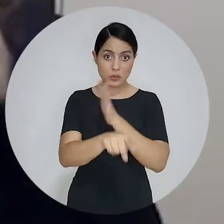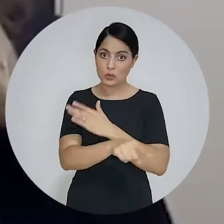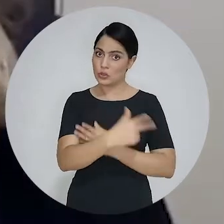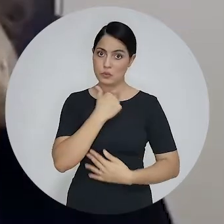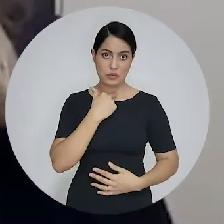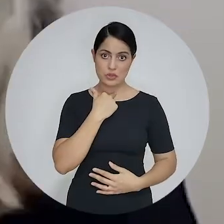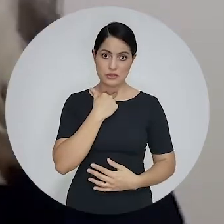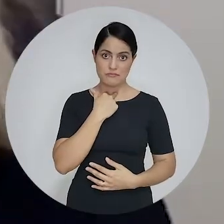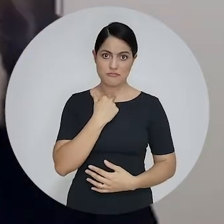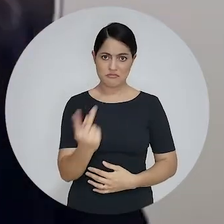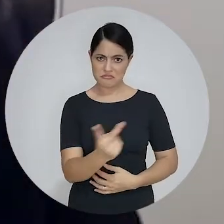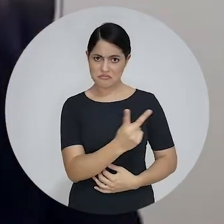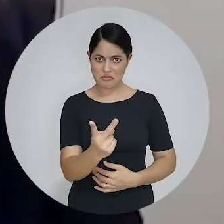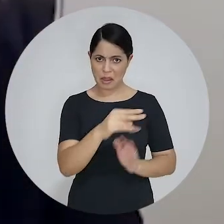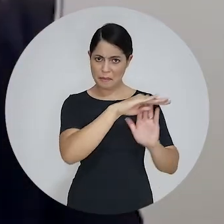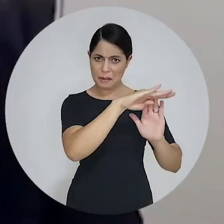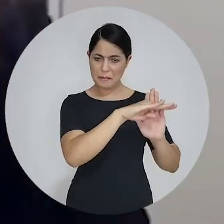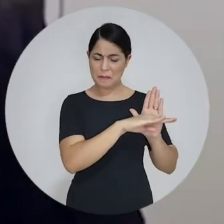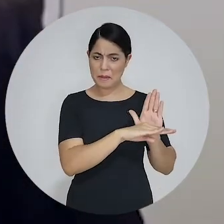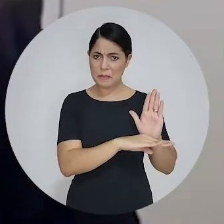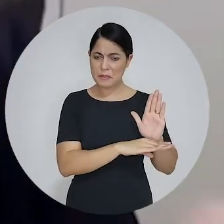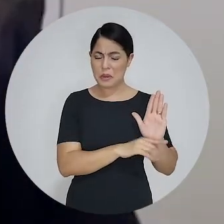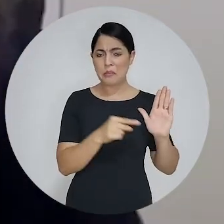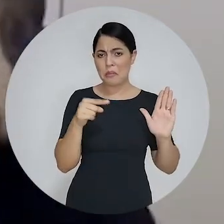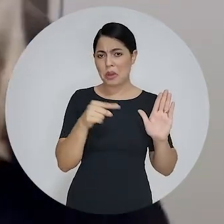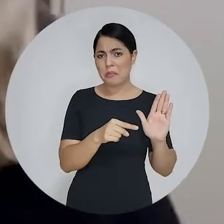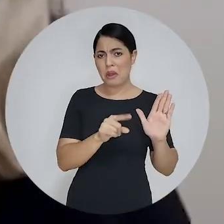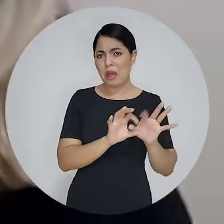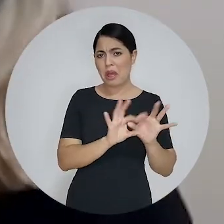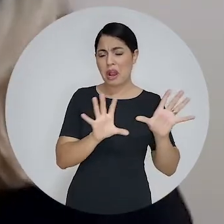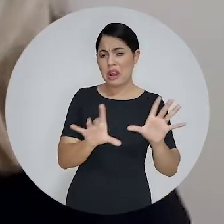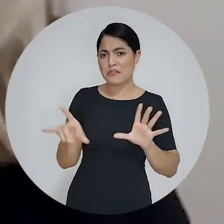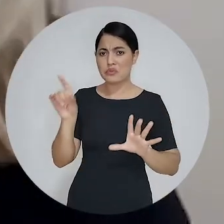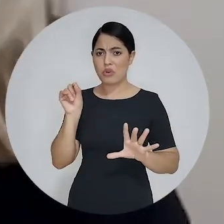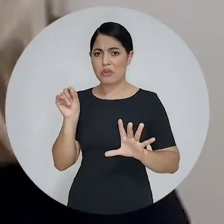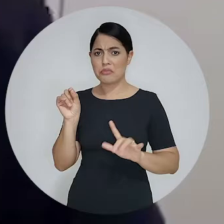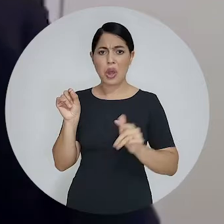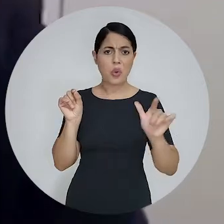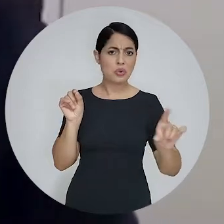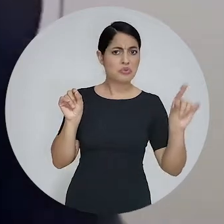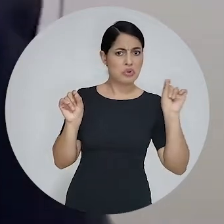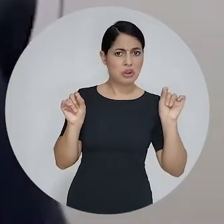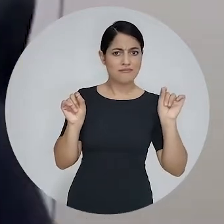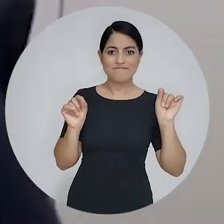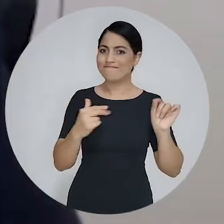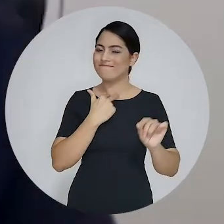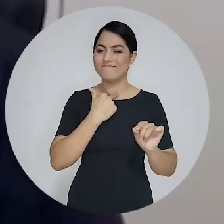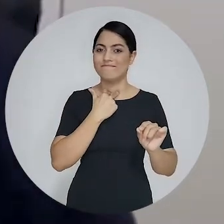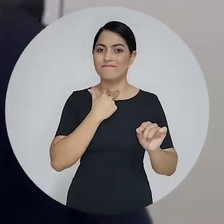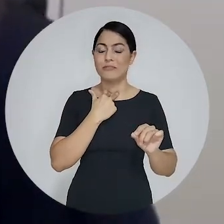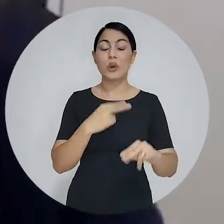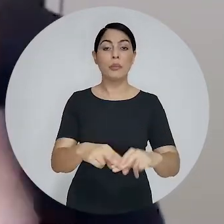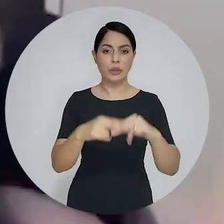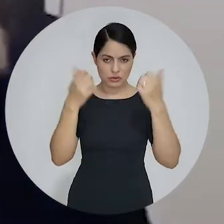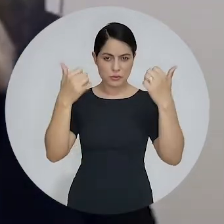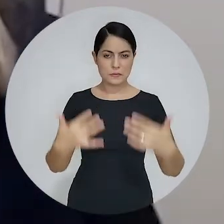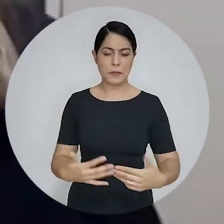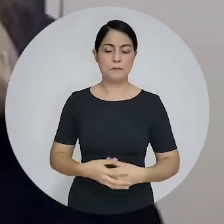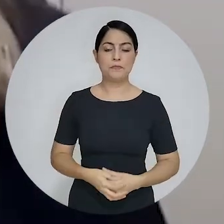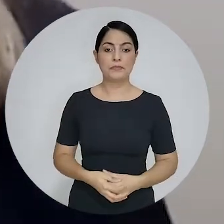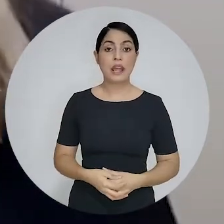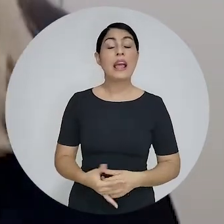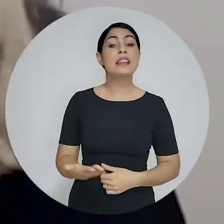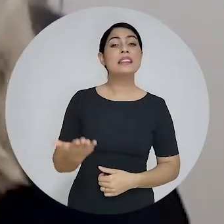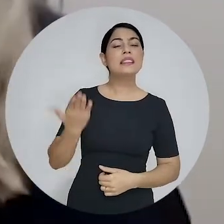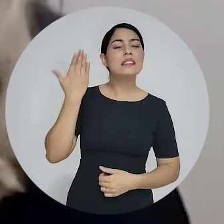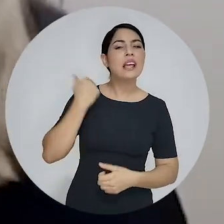deveria ser posta, ok, essa pergunta que eu fiz, né, se as partes têm os requisitos para uma via, se elas podem escolher a outra, nem deveria ser posta essa